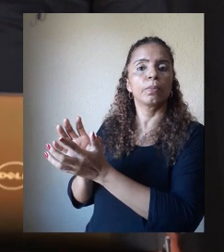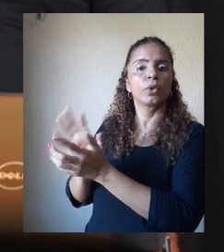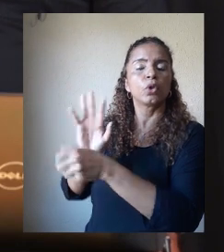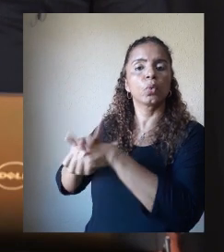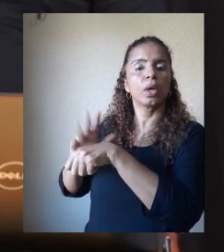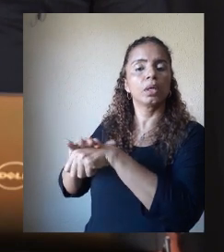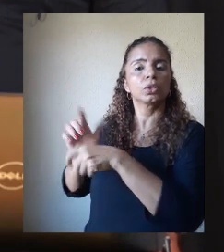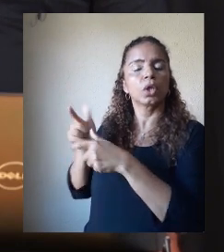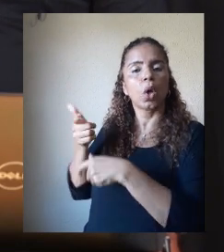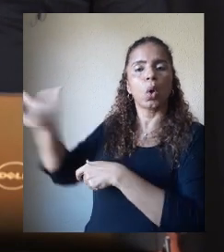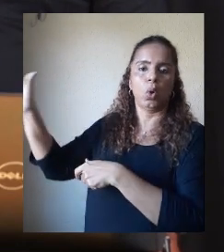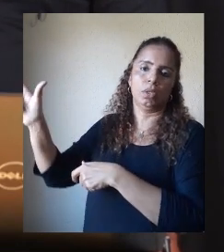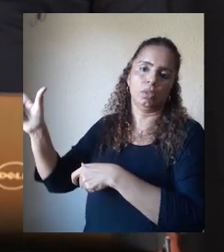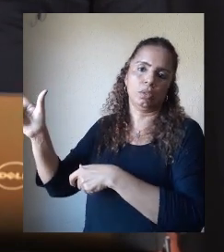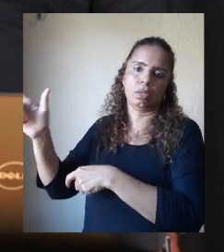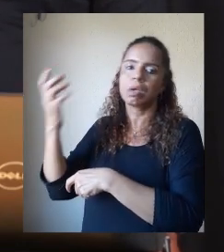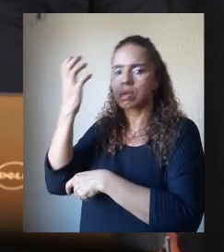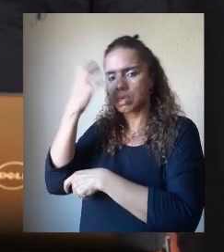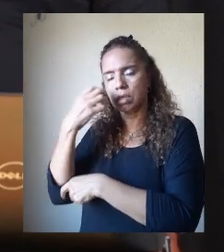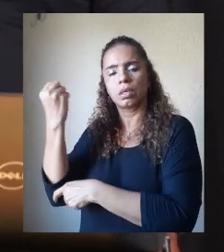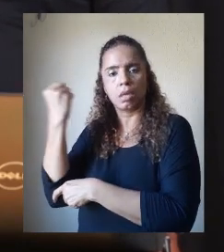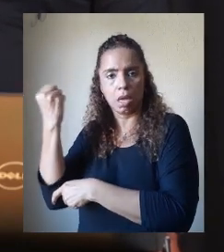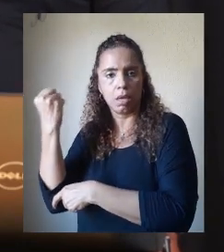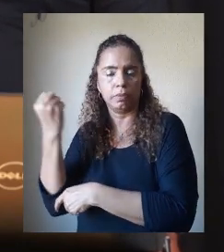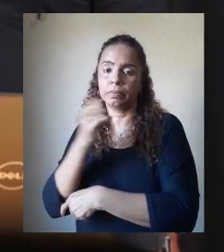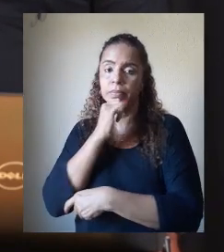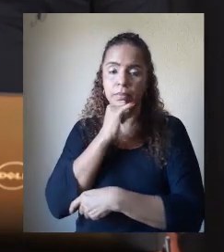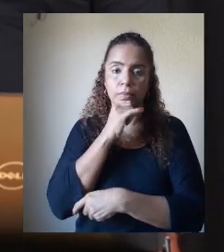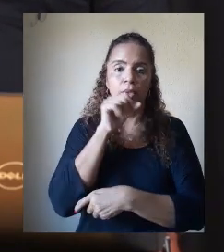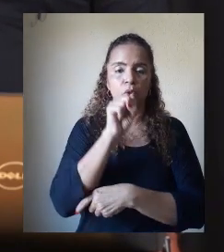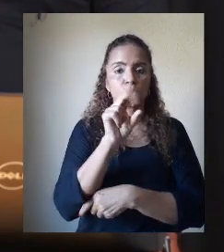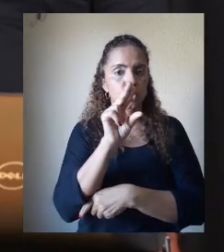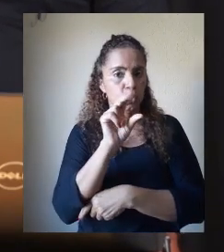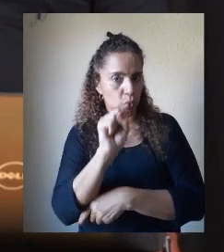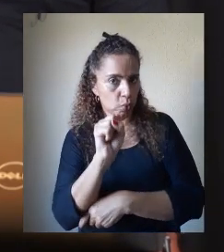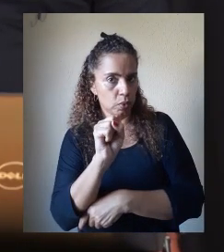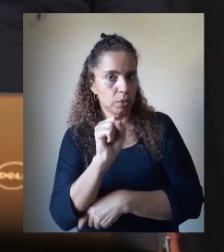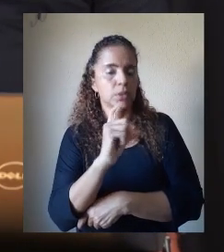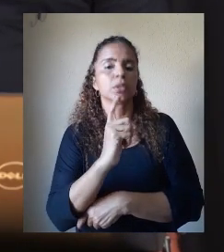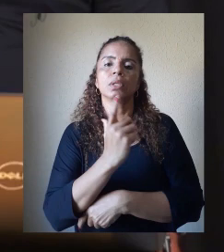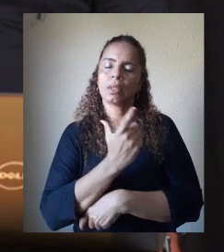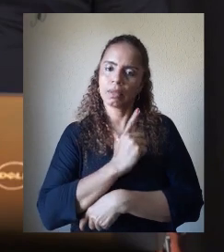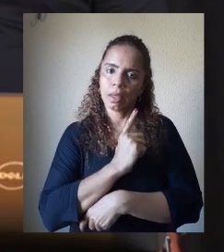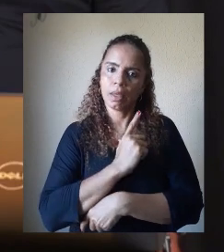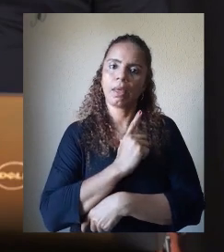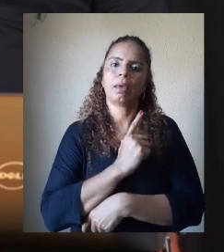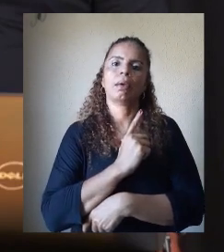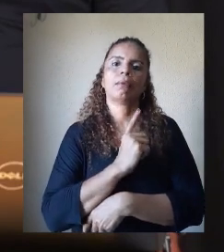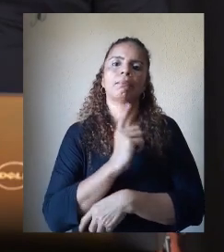isso. Enquanto no SUS a gente tem uma capilaridade